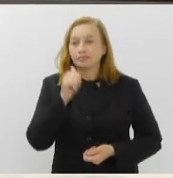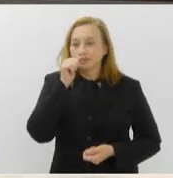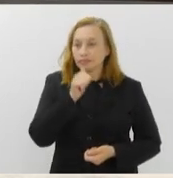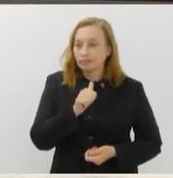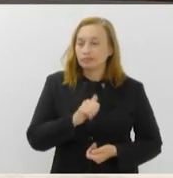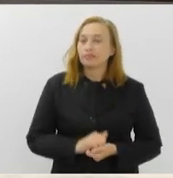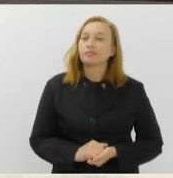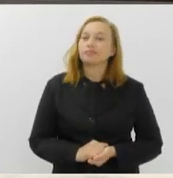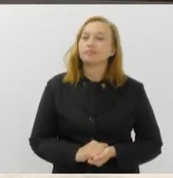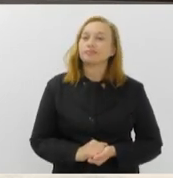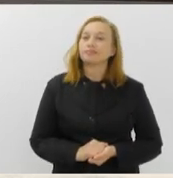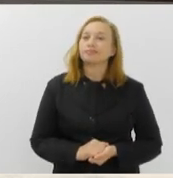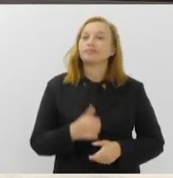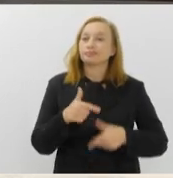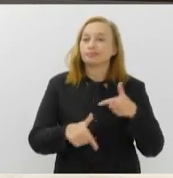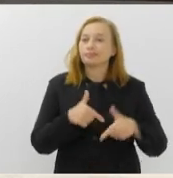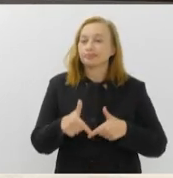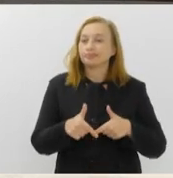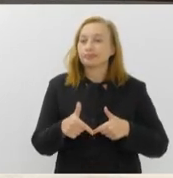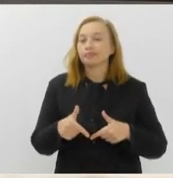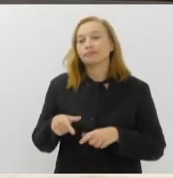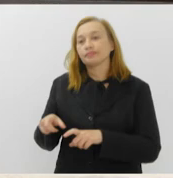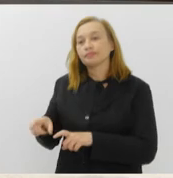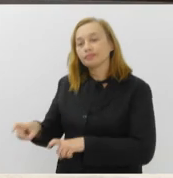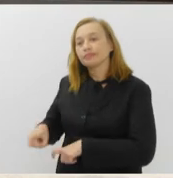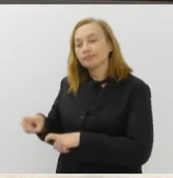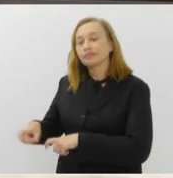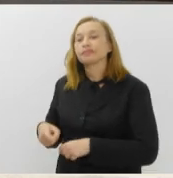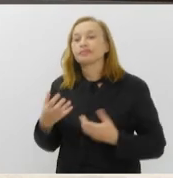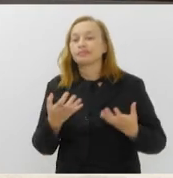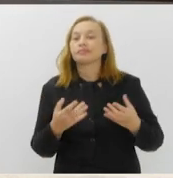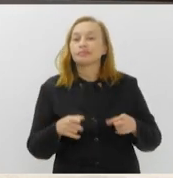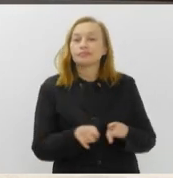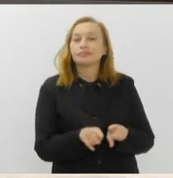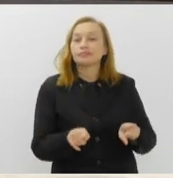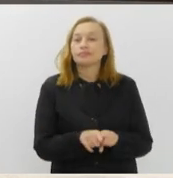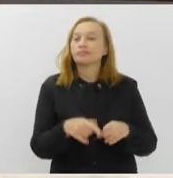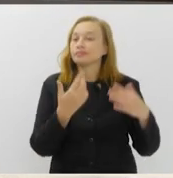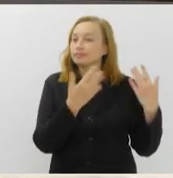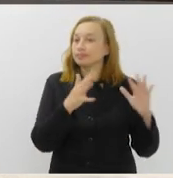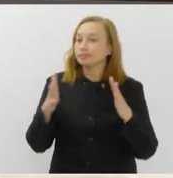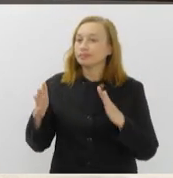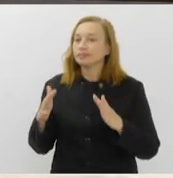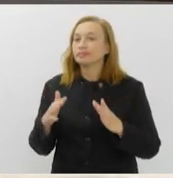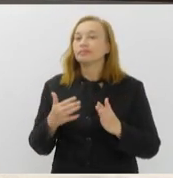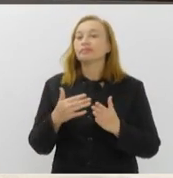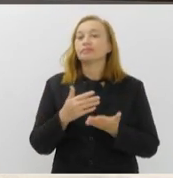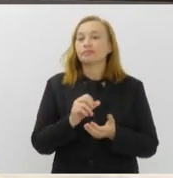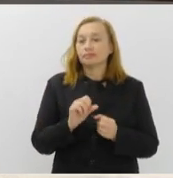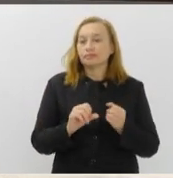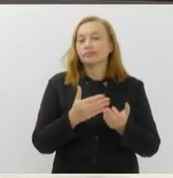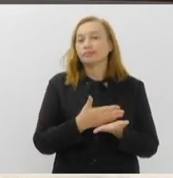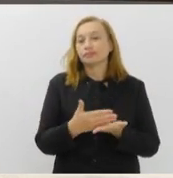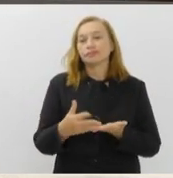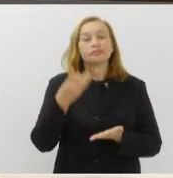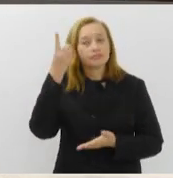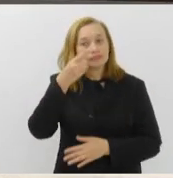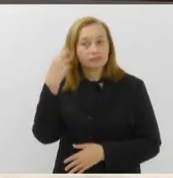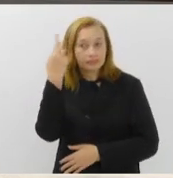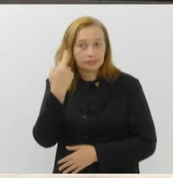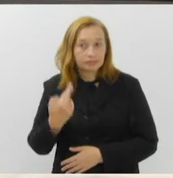mulheres trabalhadoras do campo. E quero também saudar, assim como fiz no início, deputada Renata